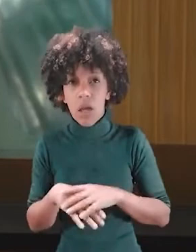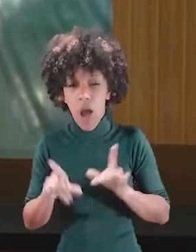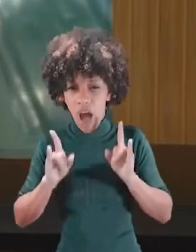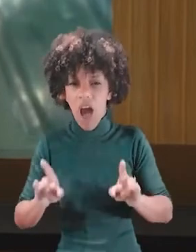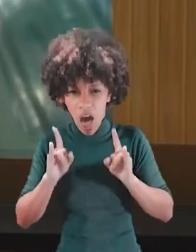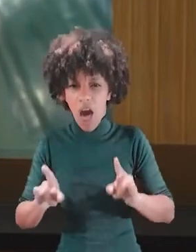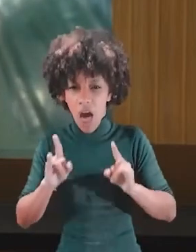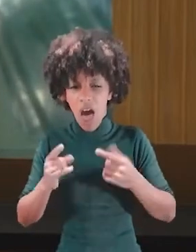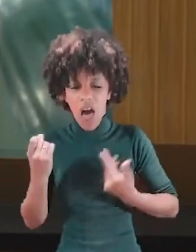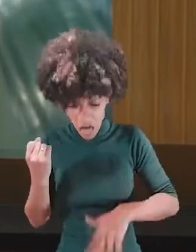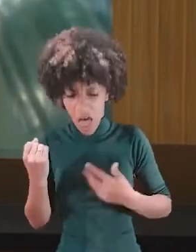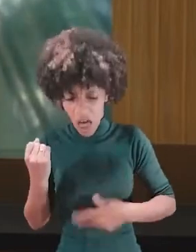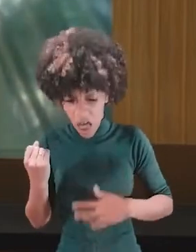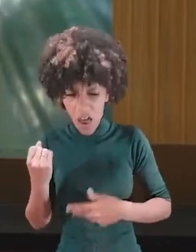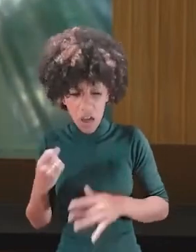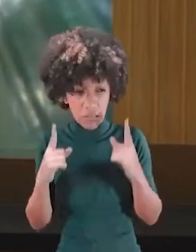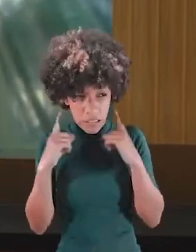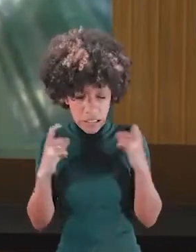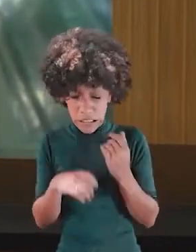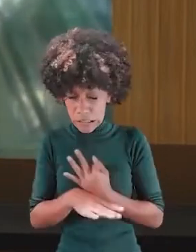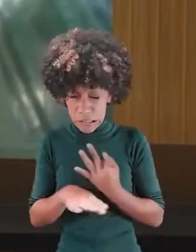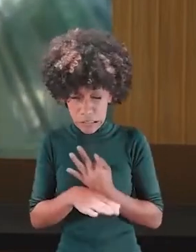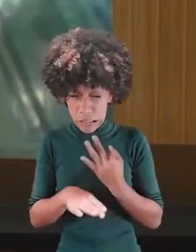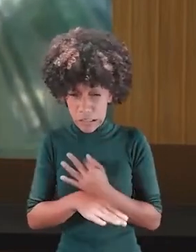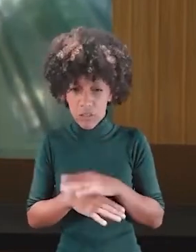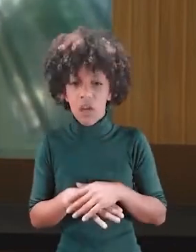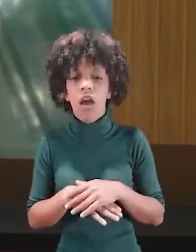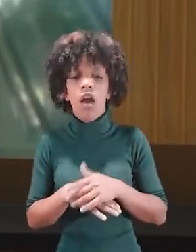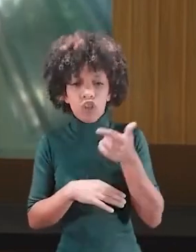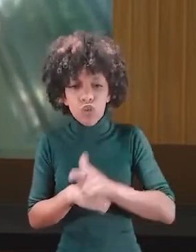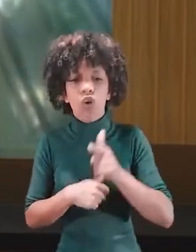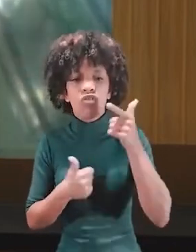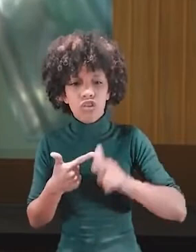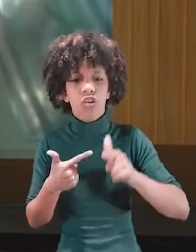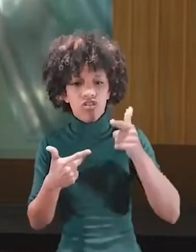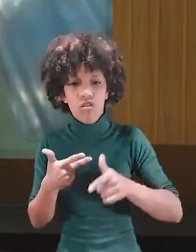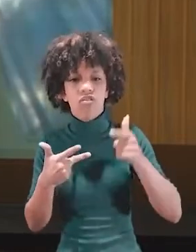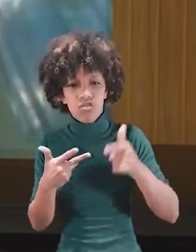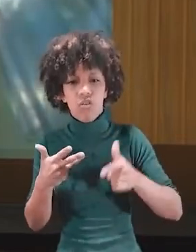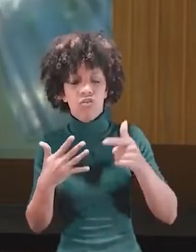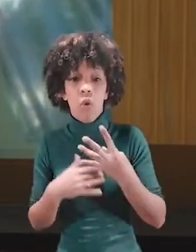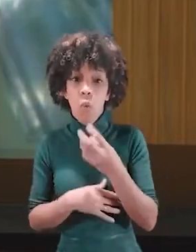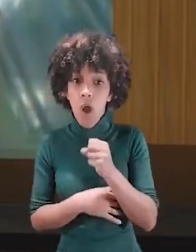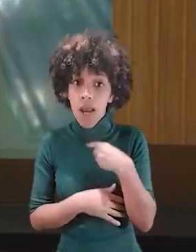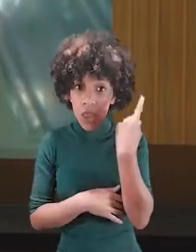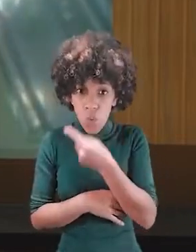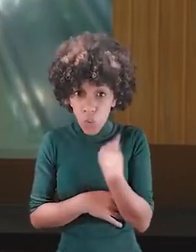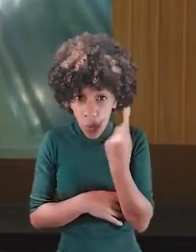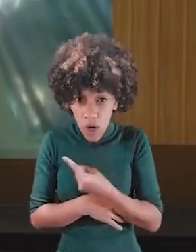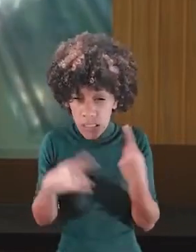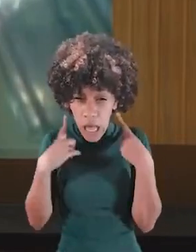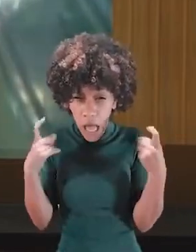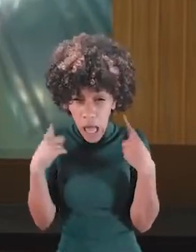um Metallica, um negócio assim, bem perturbador, e botava aquela música no repetir. Então aquela música ficava repetindo para ele bem alto